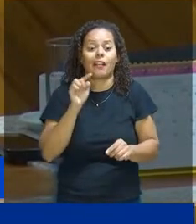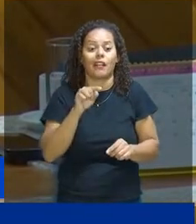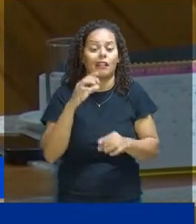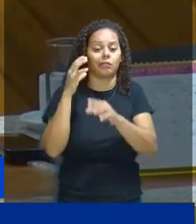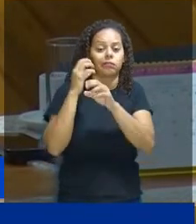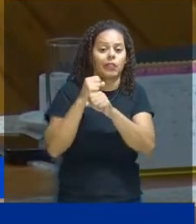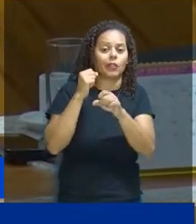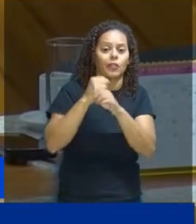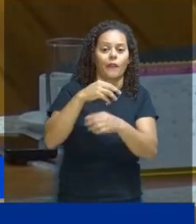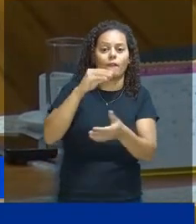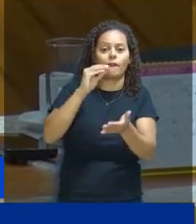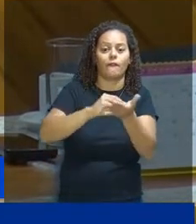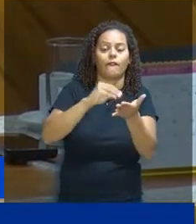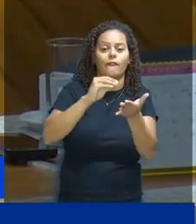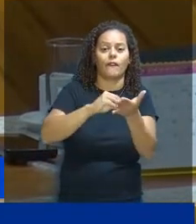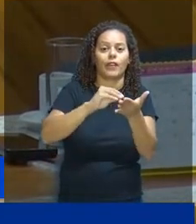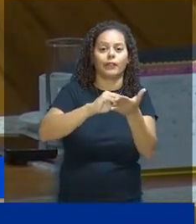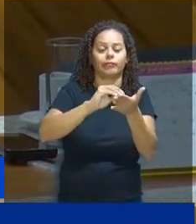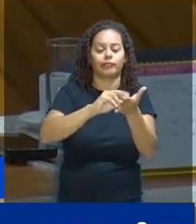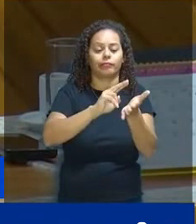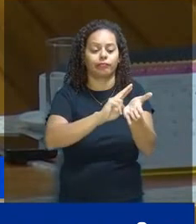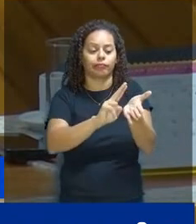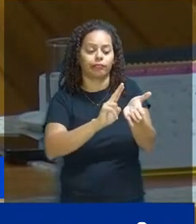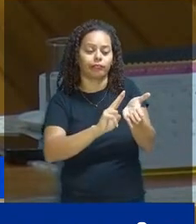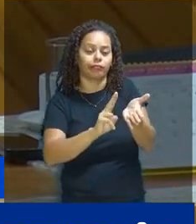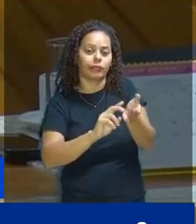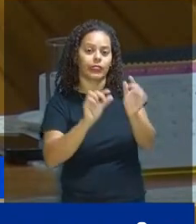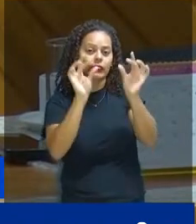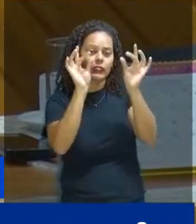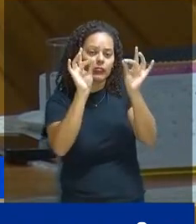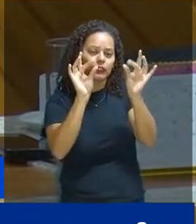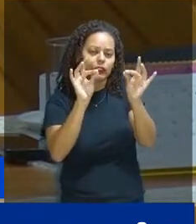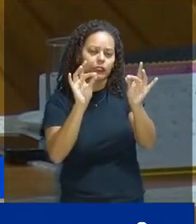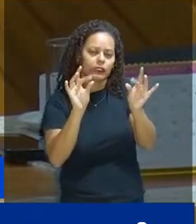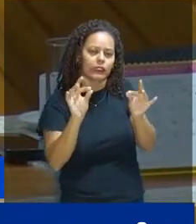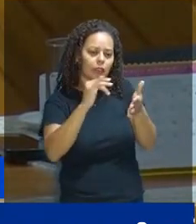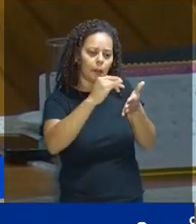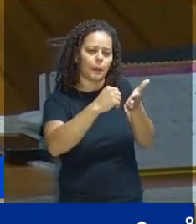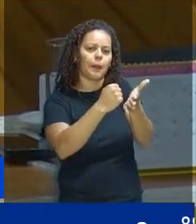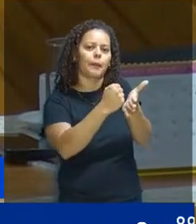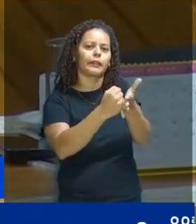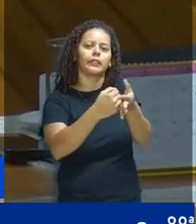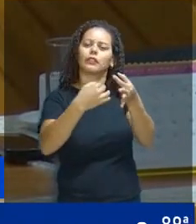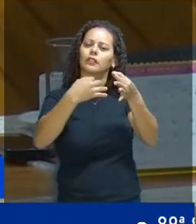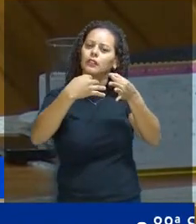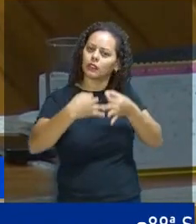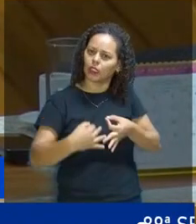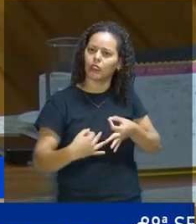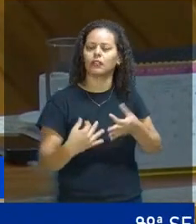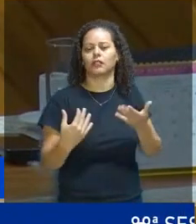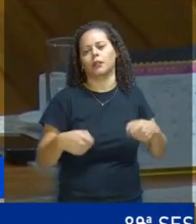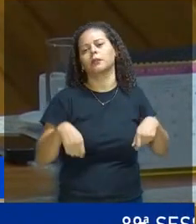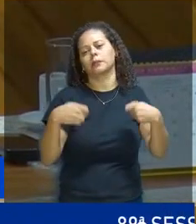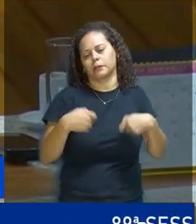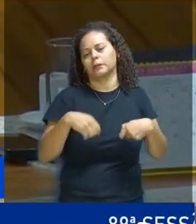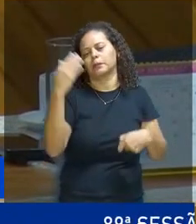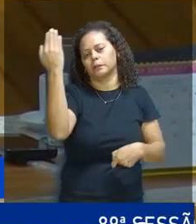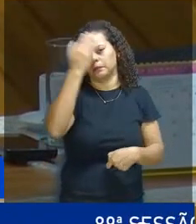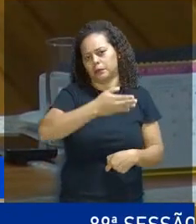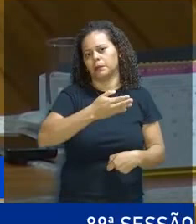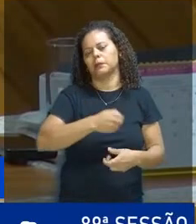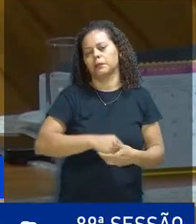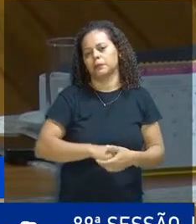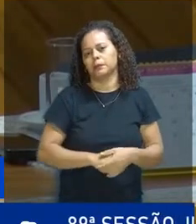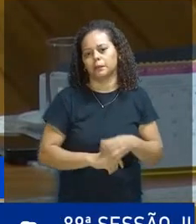que levaram efeito às pesquisas ou fizeram constar quaisquer provas materiais que acompanhassem as